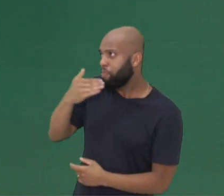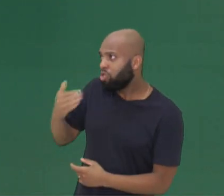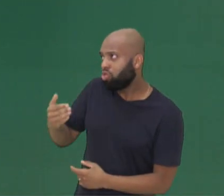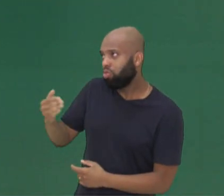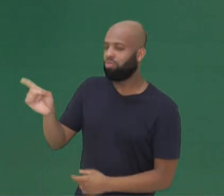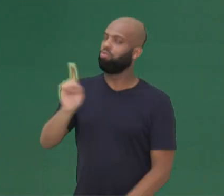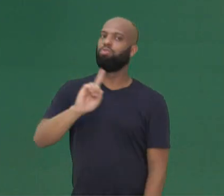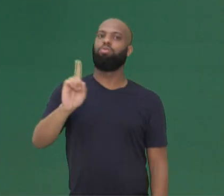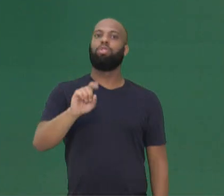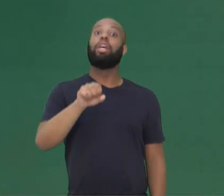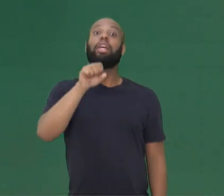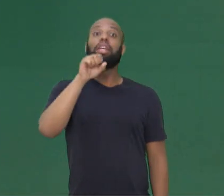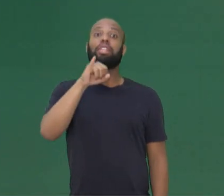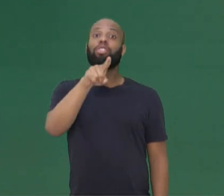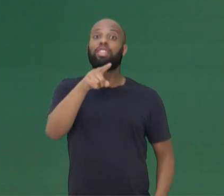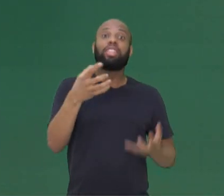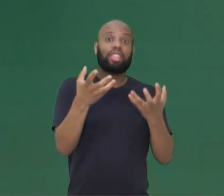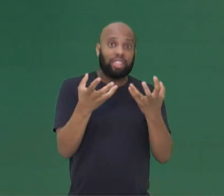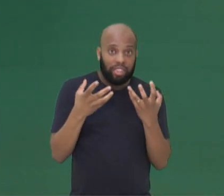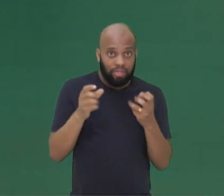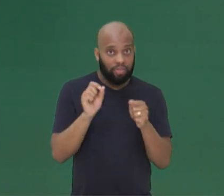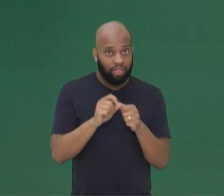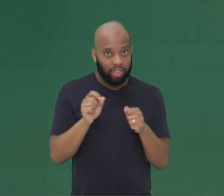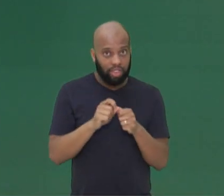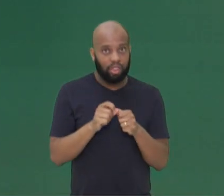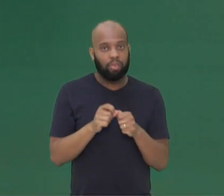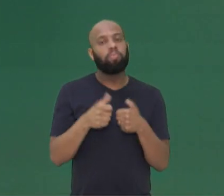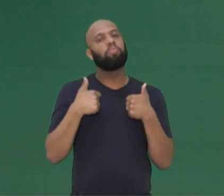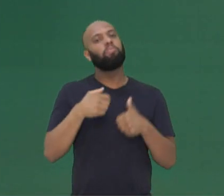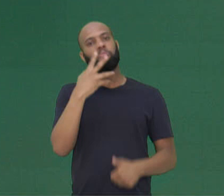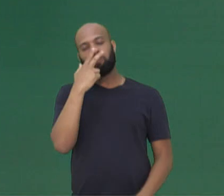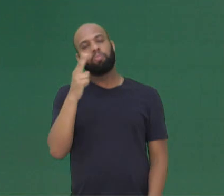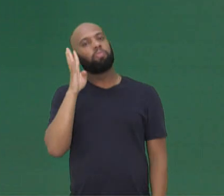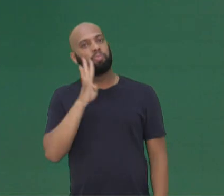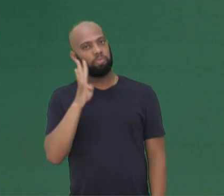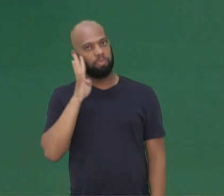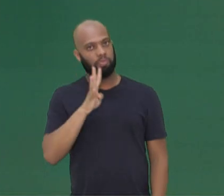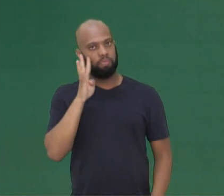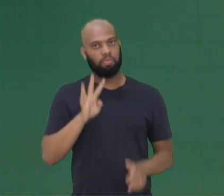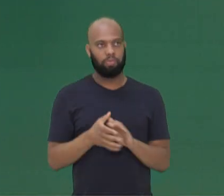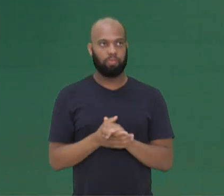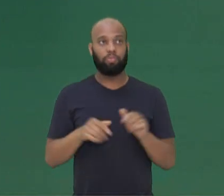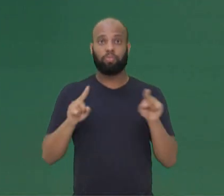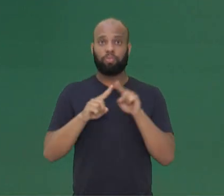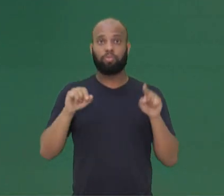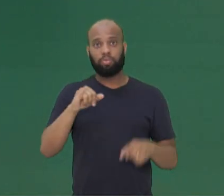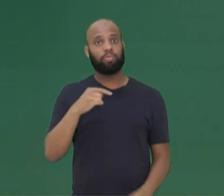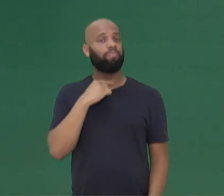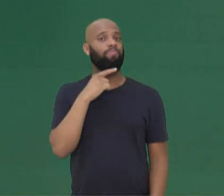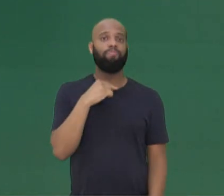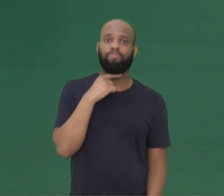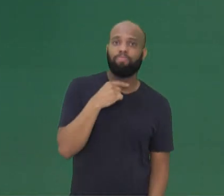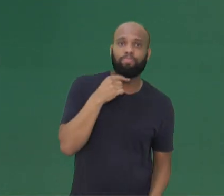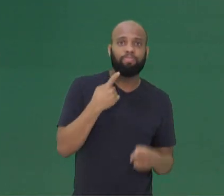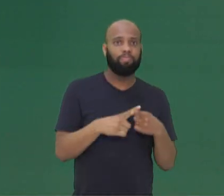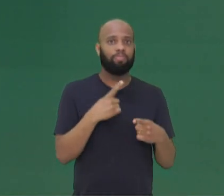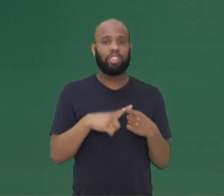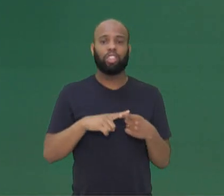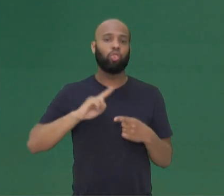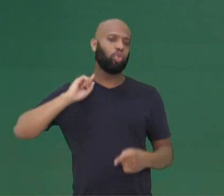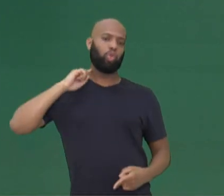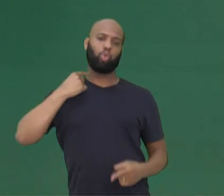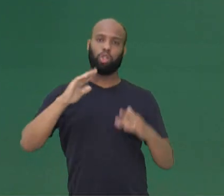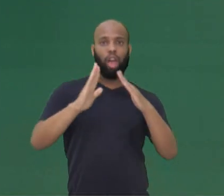assim. Se você quiser fazer, acho muito legal, muito pertinente. Mas se você não pode porque